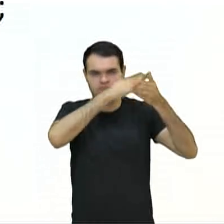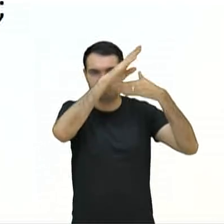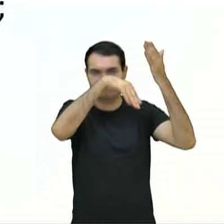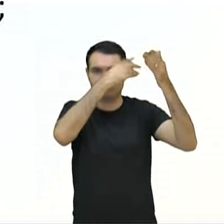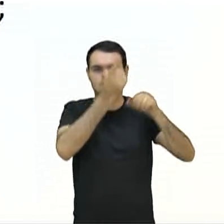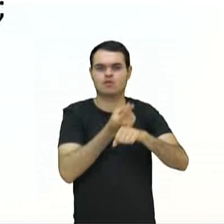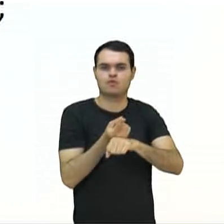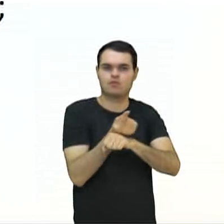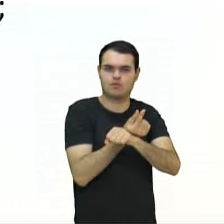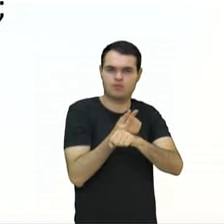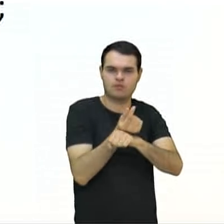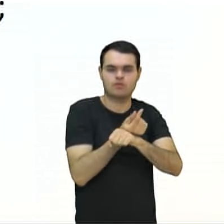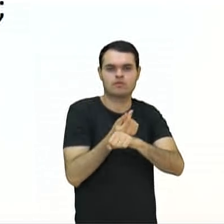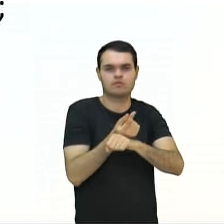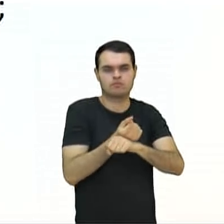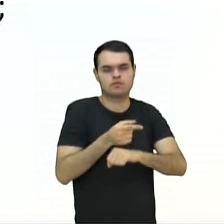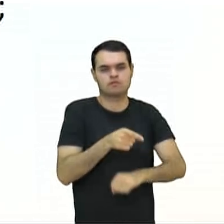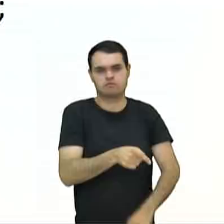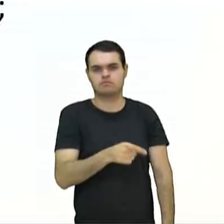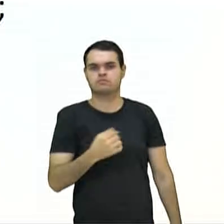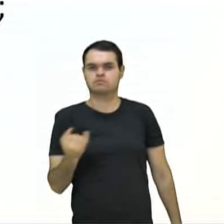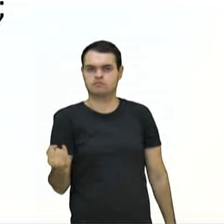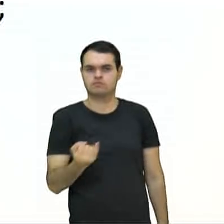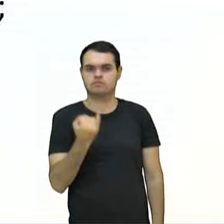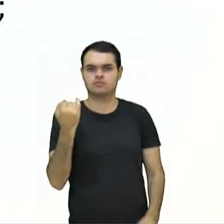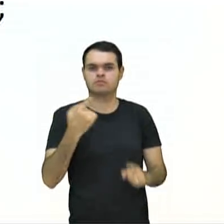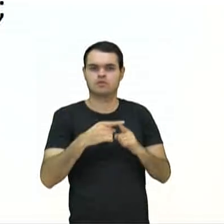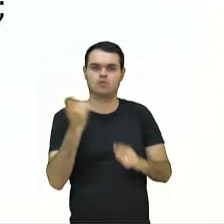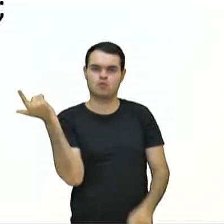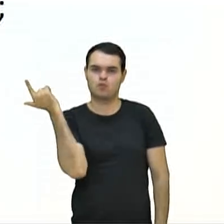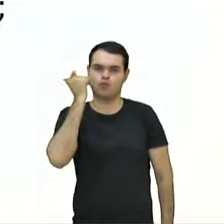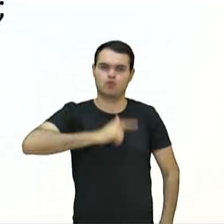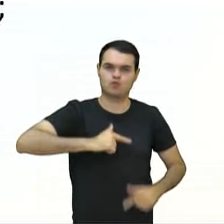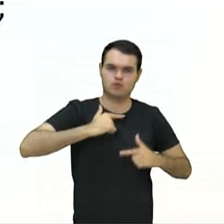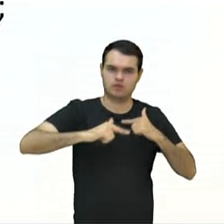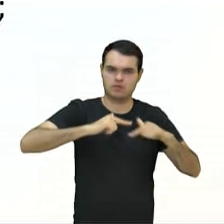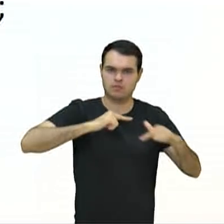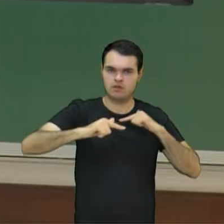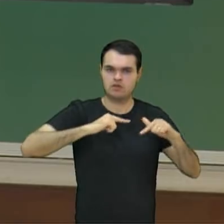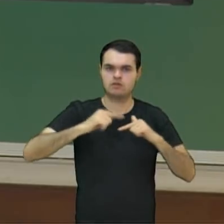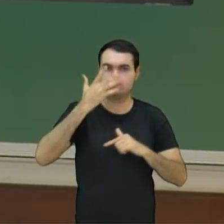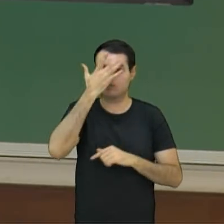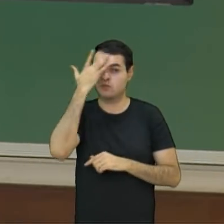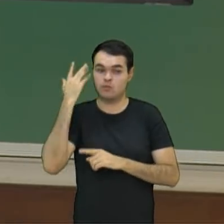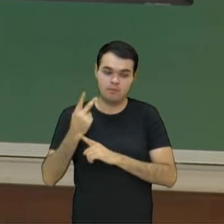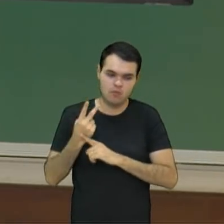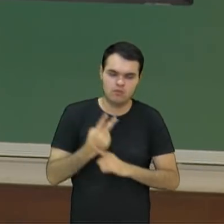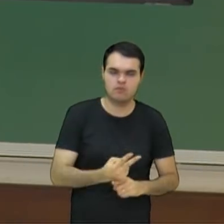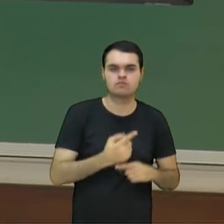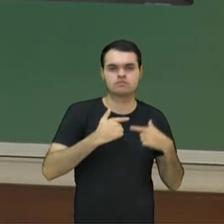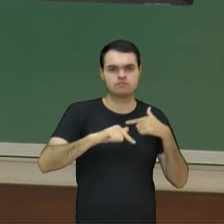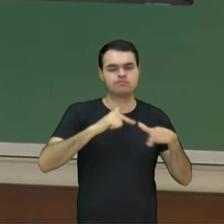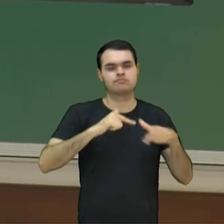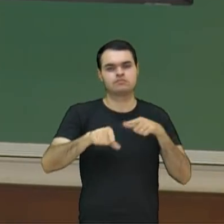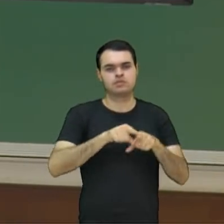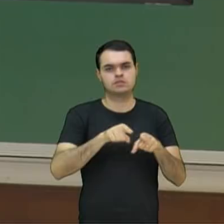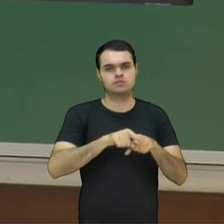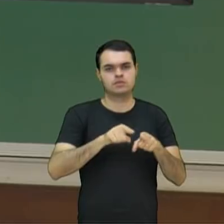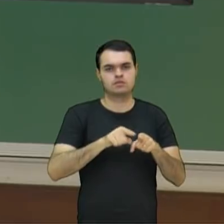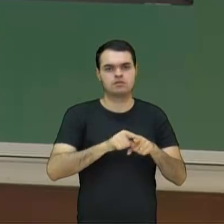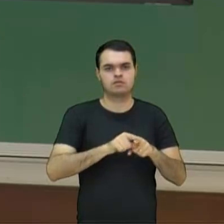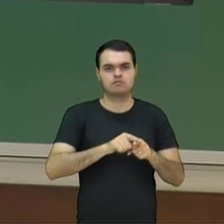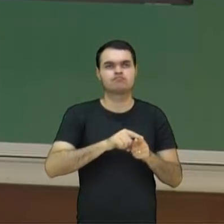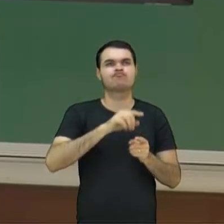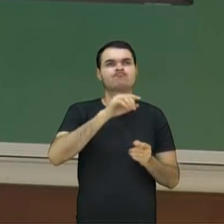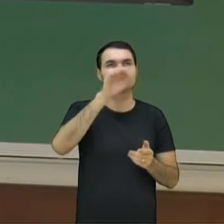economicamente, importante, para que as pessoas tivessem emprego, renda. Era atrás disso que as pessoas iam nos processos de migração. Então, ele